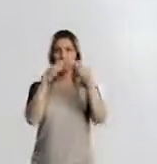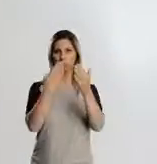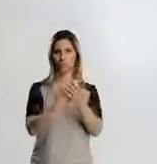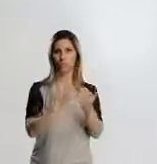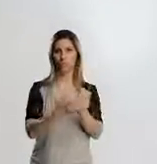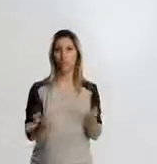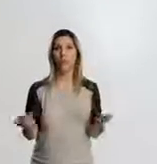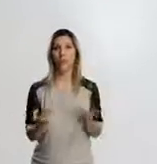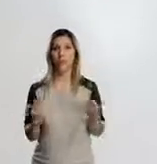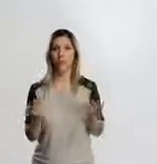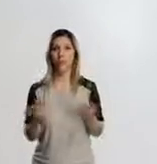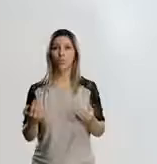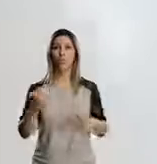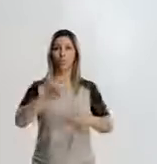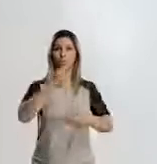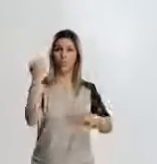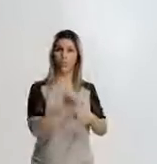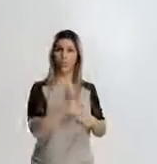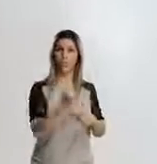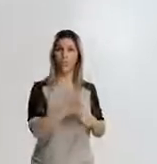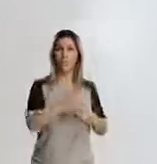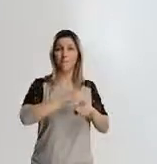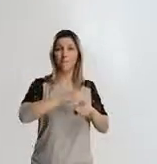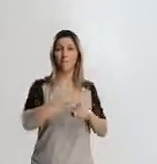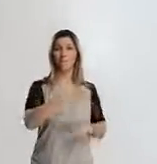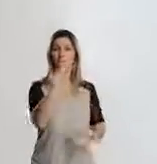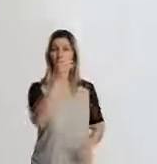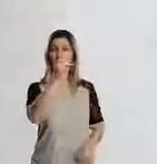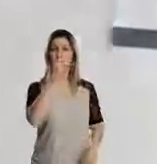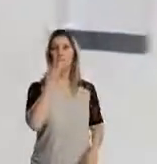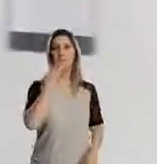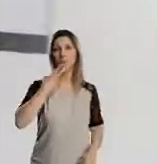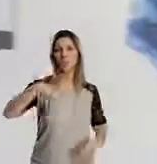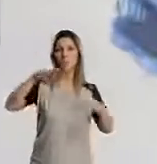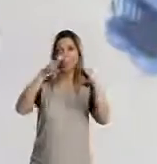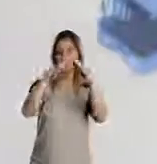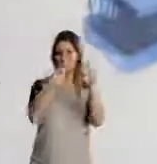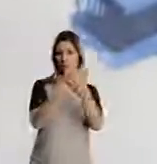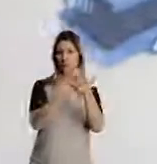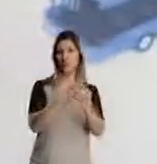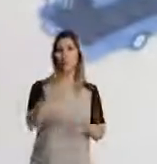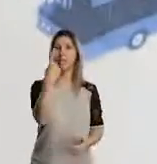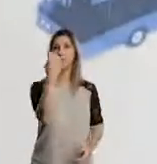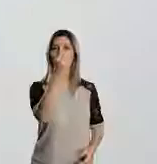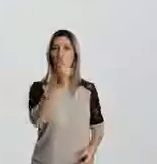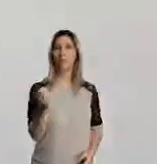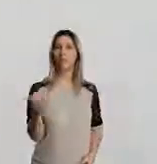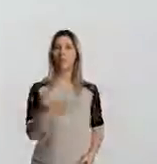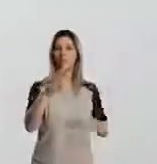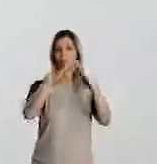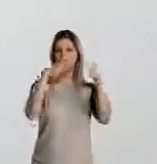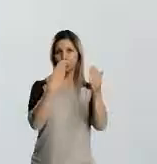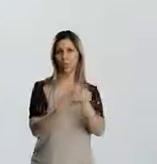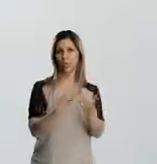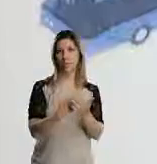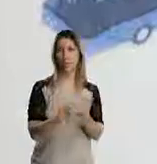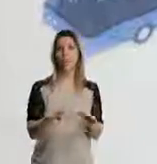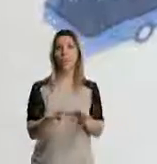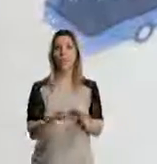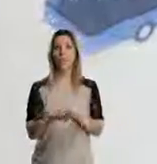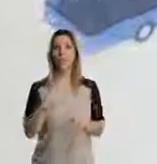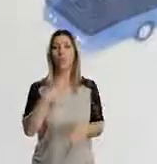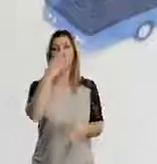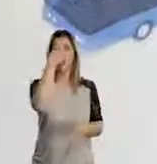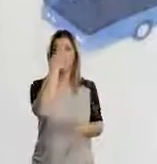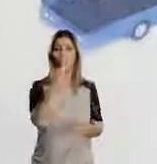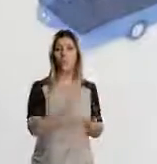UPA Laranjeira, Zona Norte, com atendimento pediátrico. Vamos integrar todo o sistema de saúde com o cartão SIS. Com